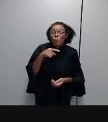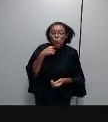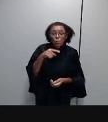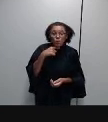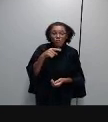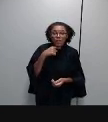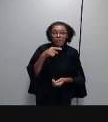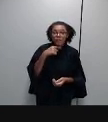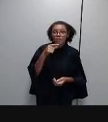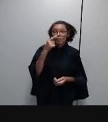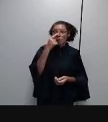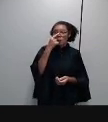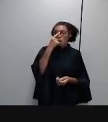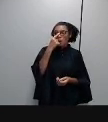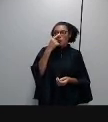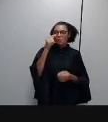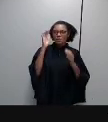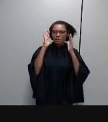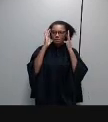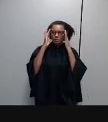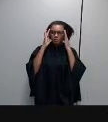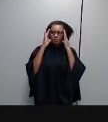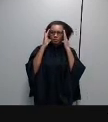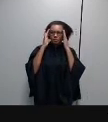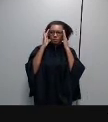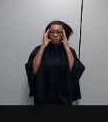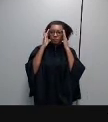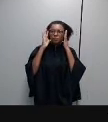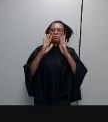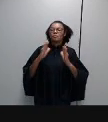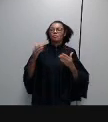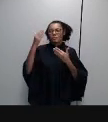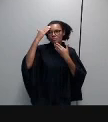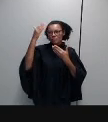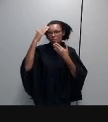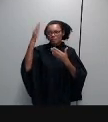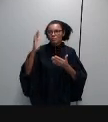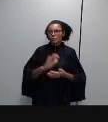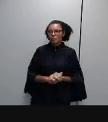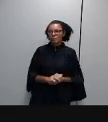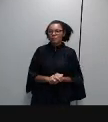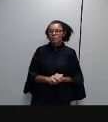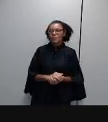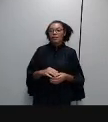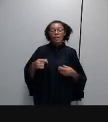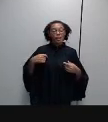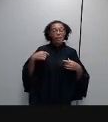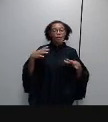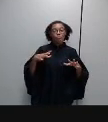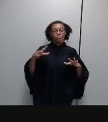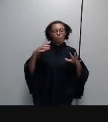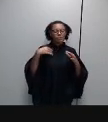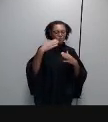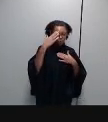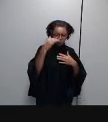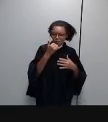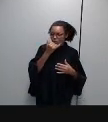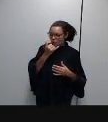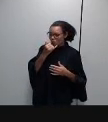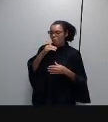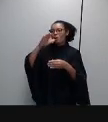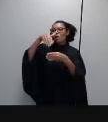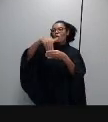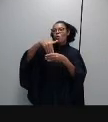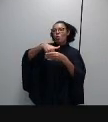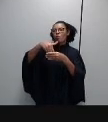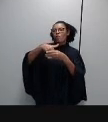vamos aquele qual que era só isso pois é agradeço muito bem Esplanada e agradeço o voto de silêncio também foi muito